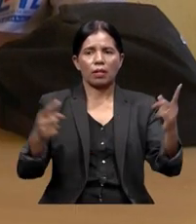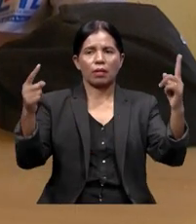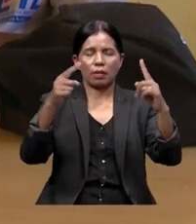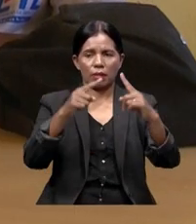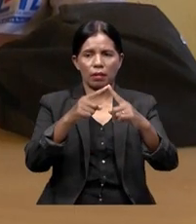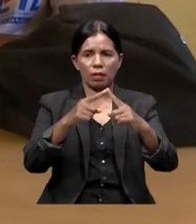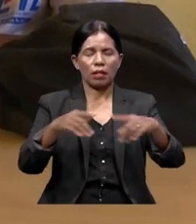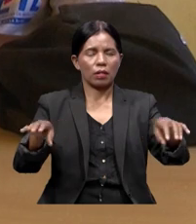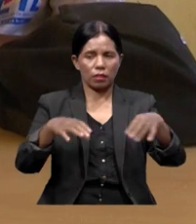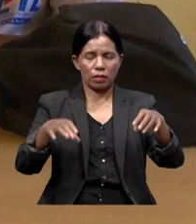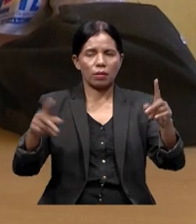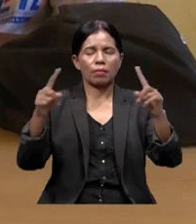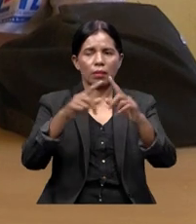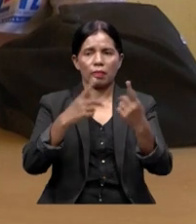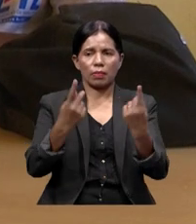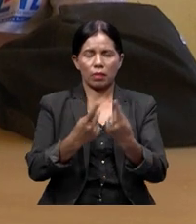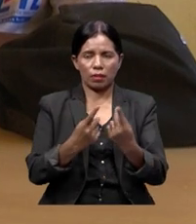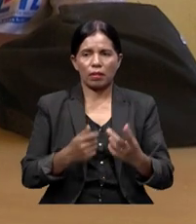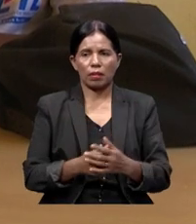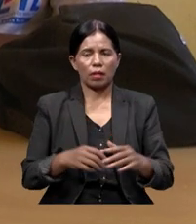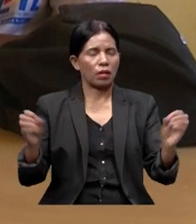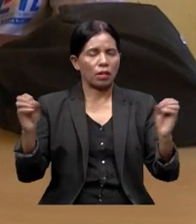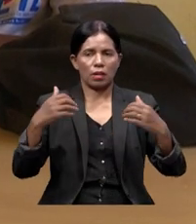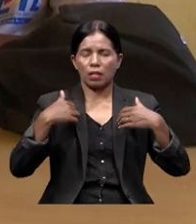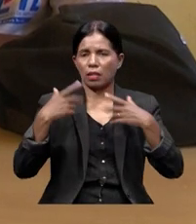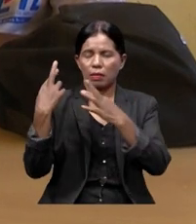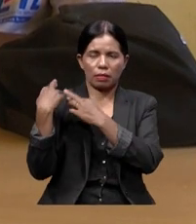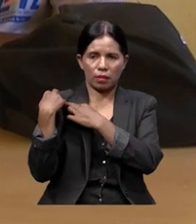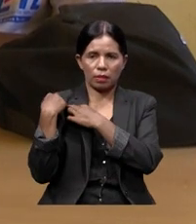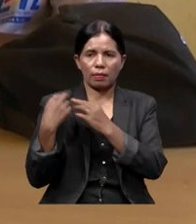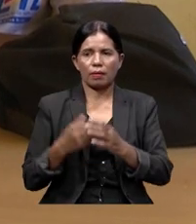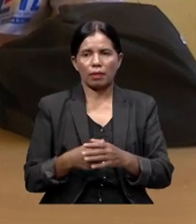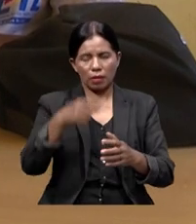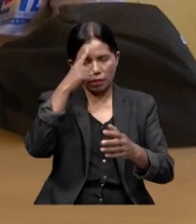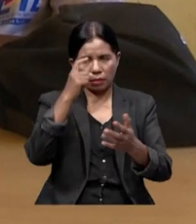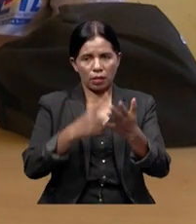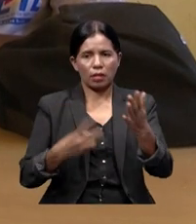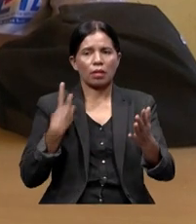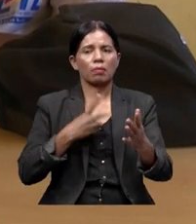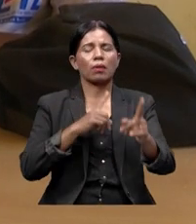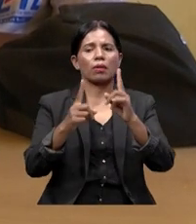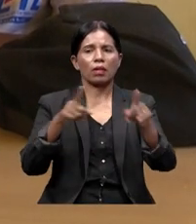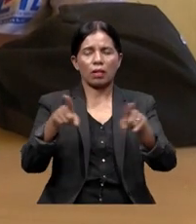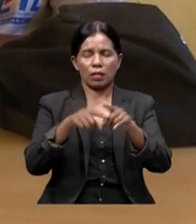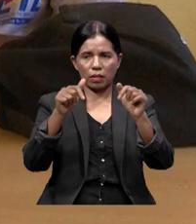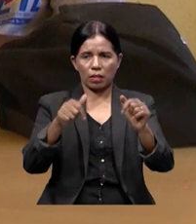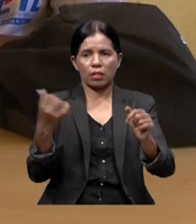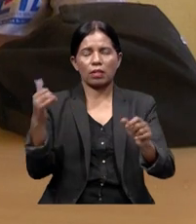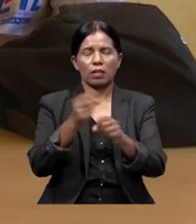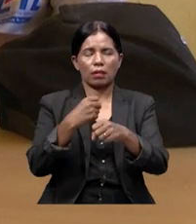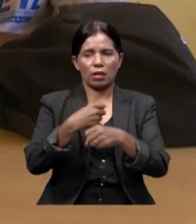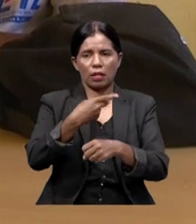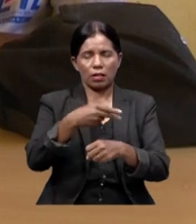o serviço de ne ba companhia, e la ia responsabilidade. Tamo sede ma mkulense ne, Sira ma halo Harish Fatin